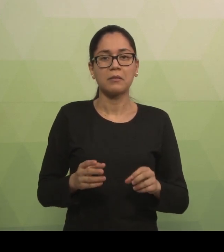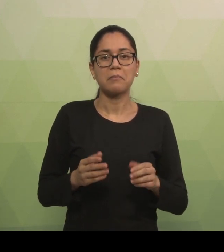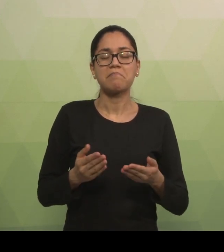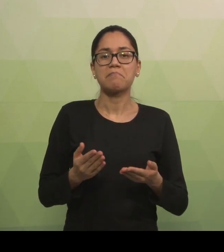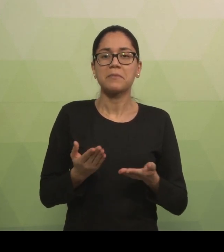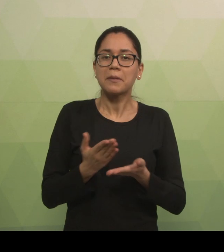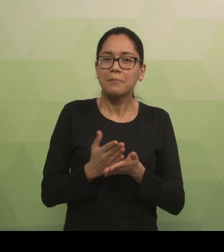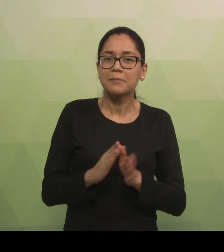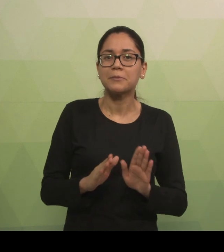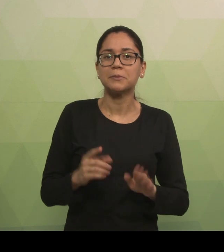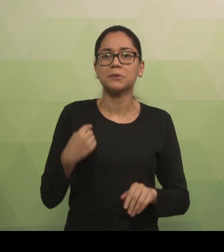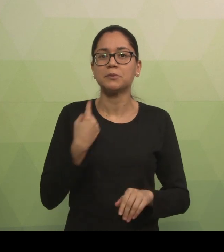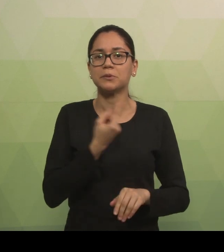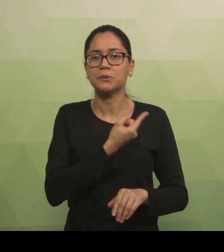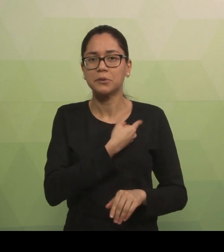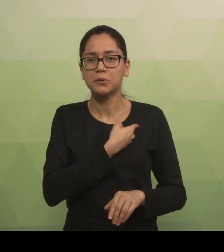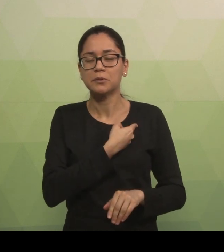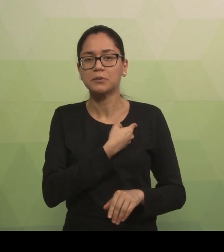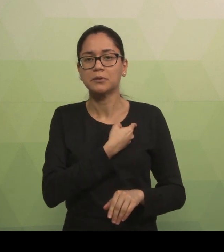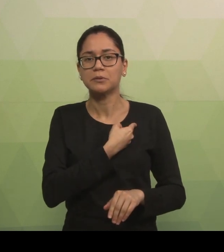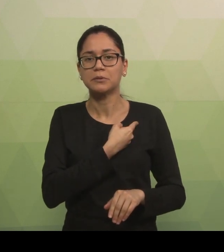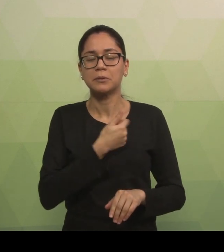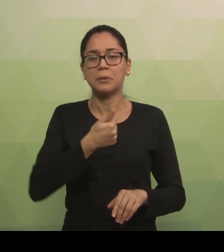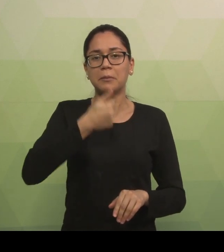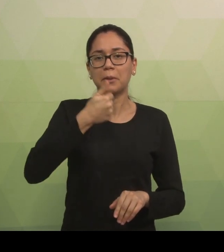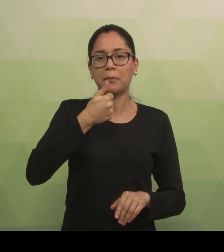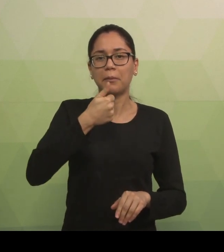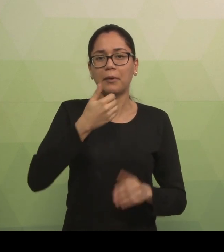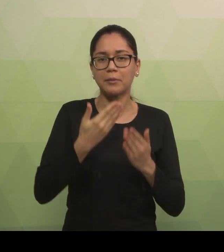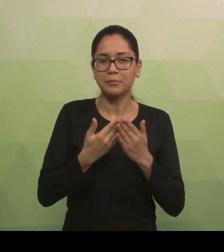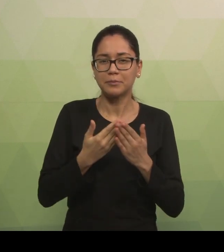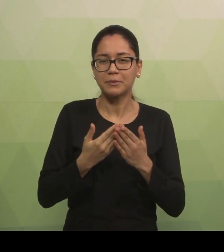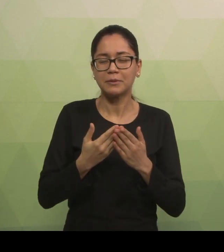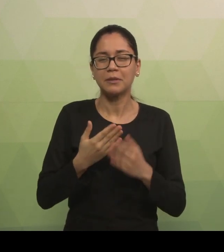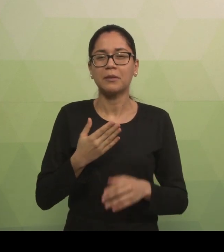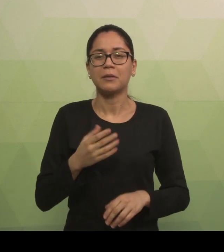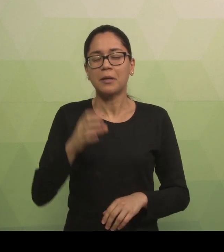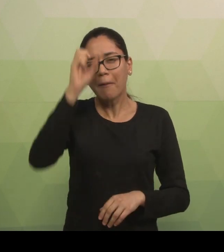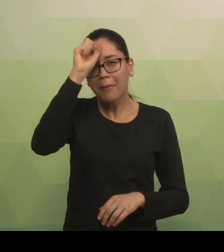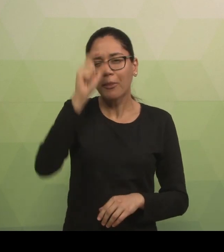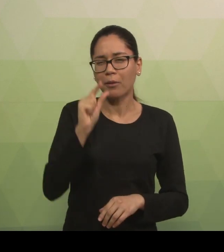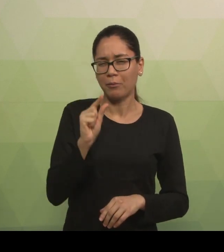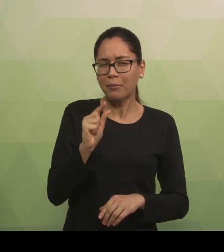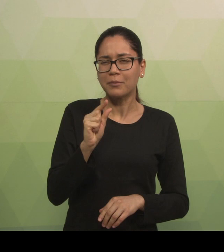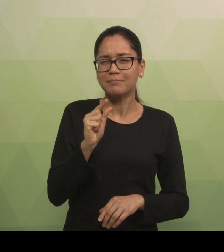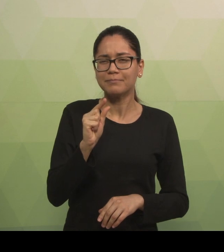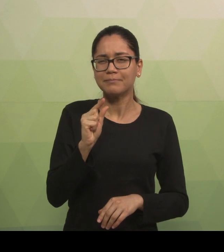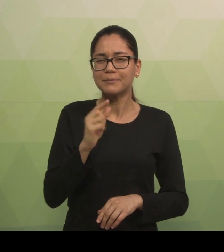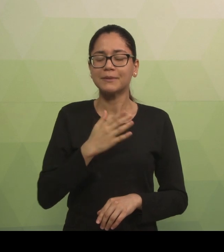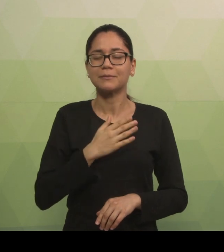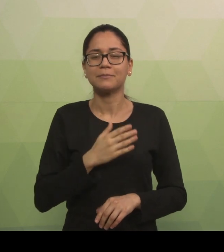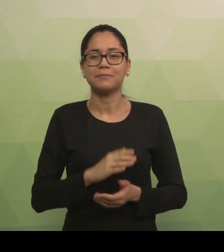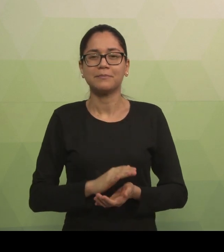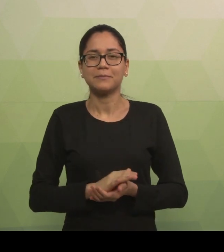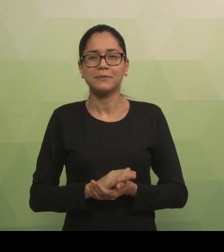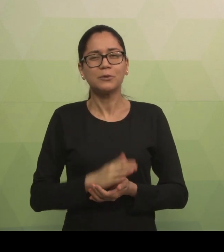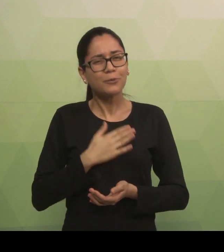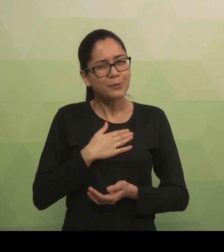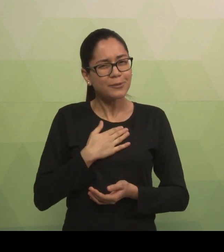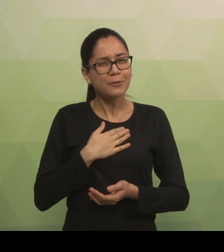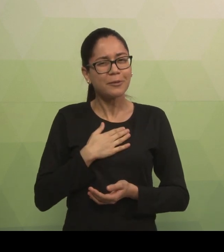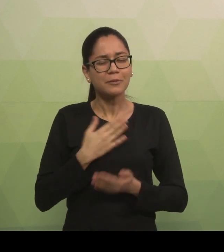E com isso, encerramos os assuntos da nossa primeira videoaula. Espero que você tenha gostado e que tenha absorvido ao